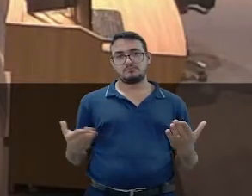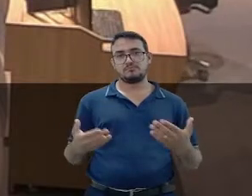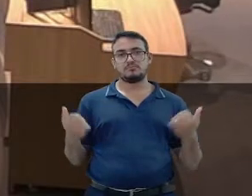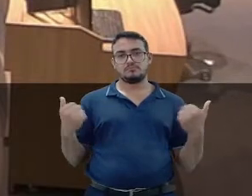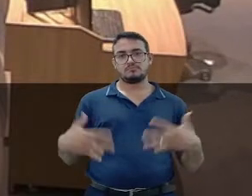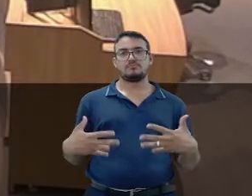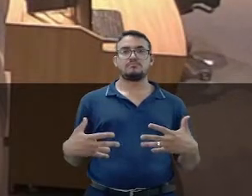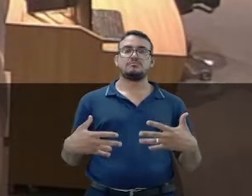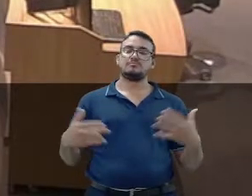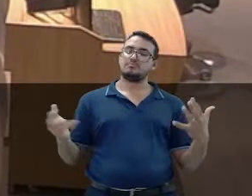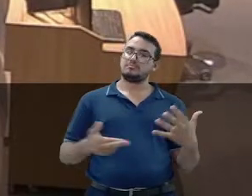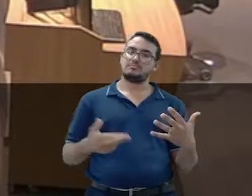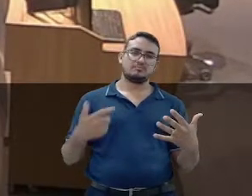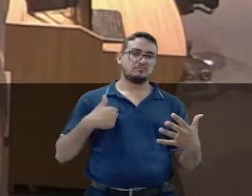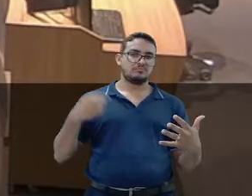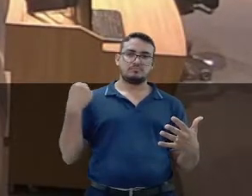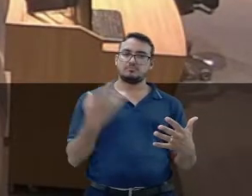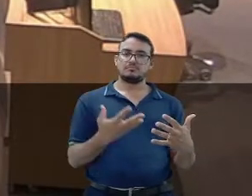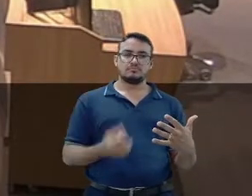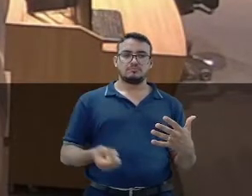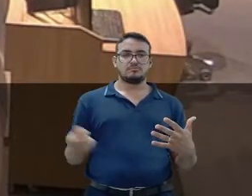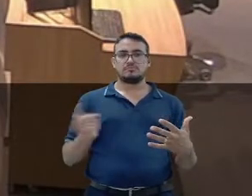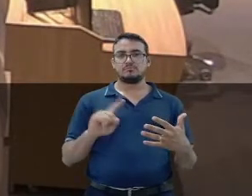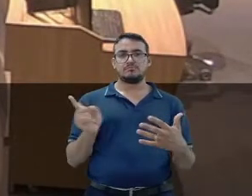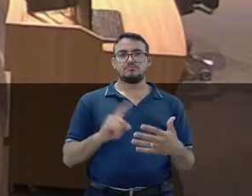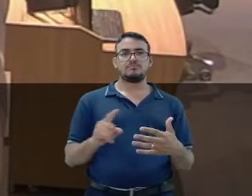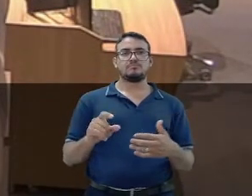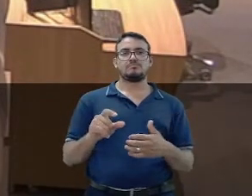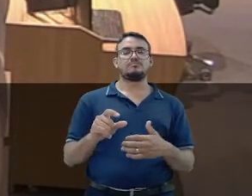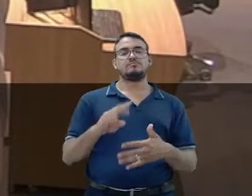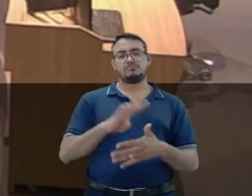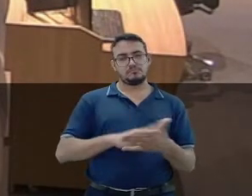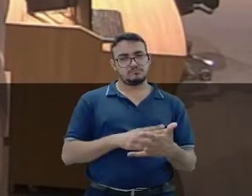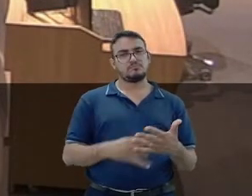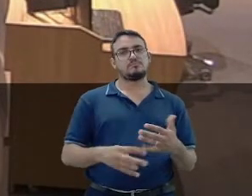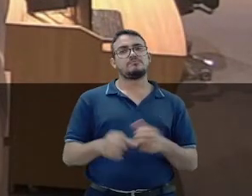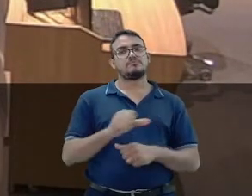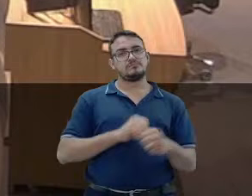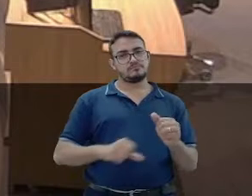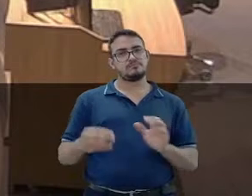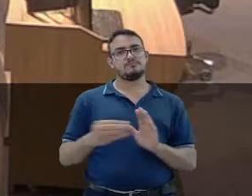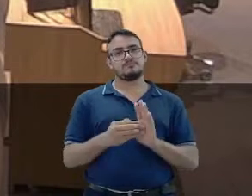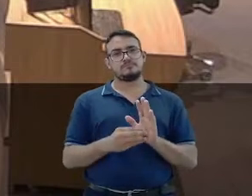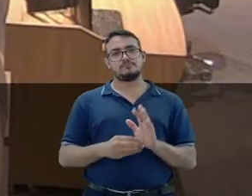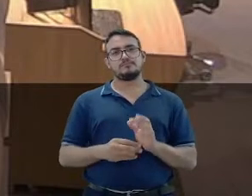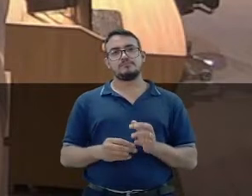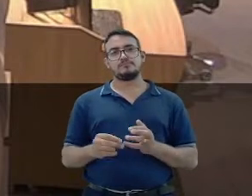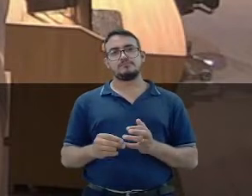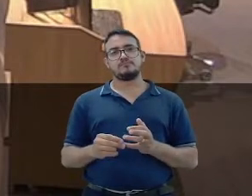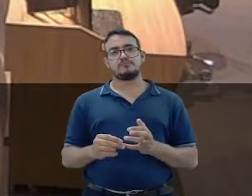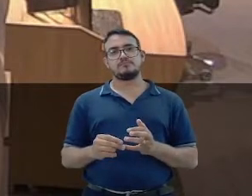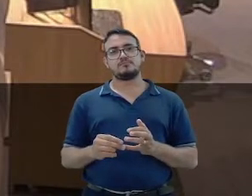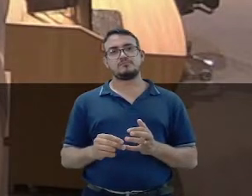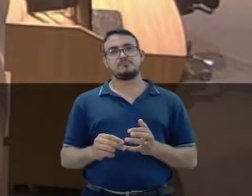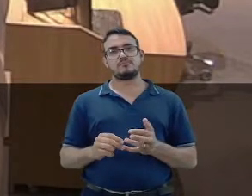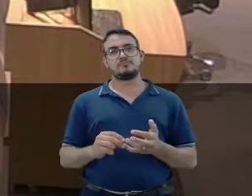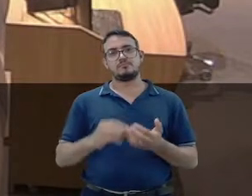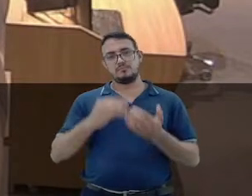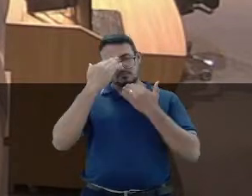e estou negando o provimento. Corrigi a planilha aí. Farei isso, farei isso. Obrigado, desembargador